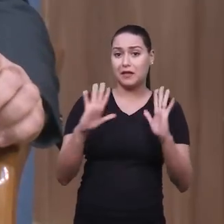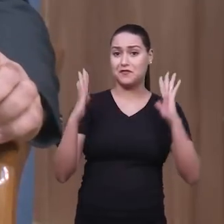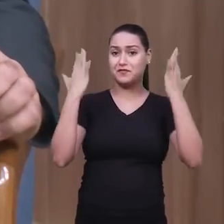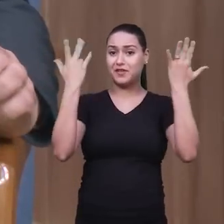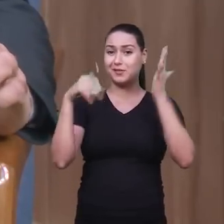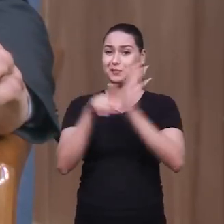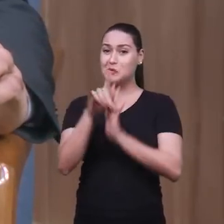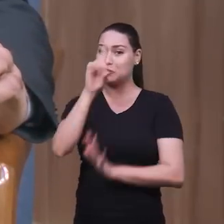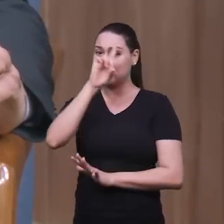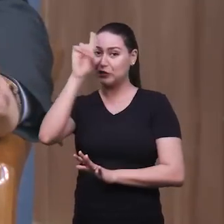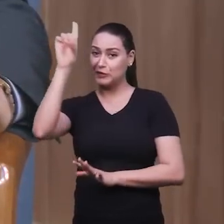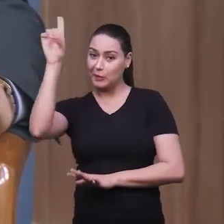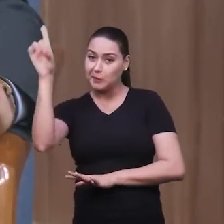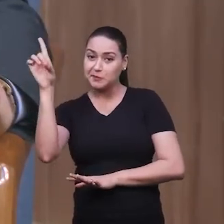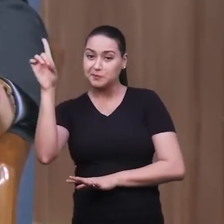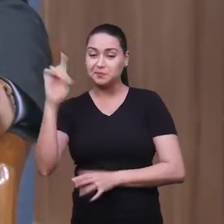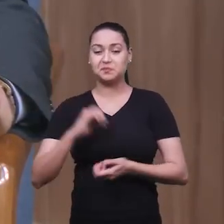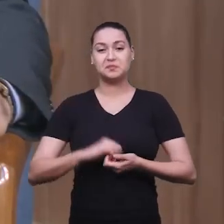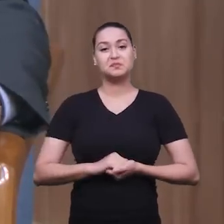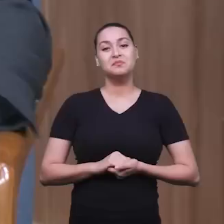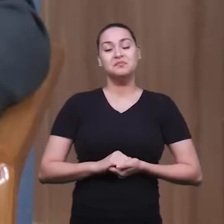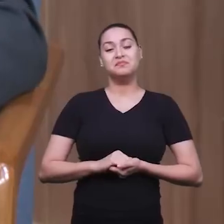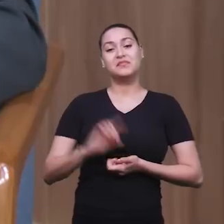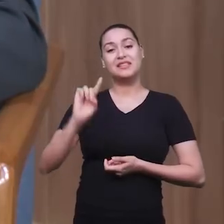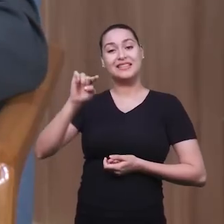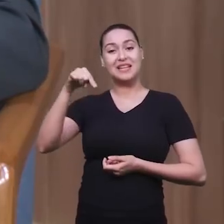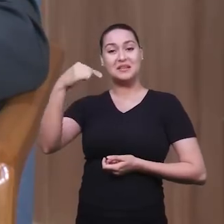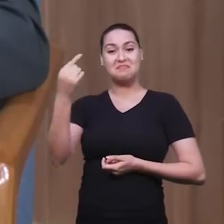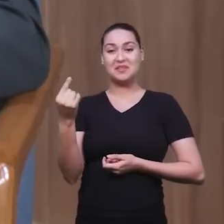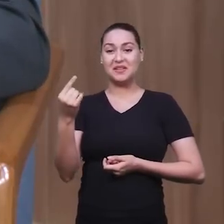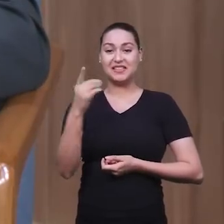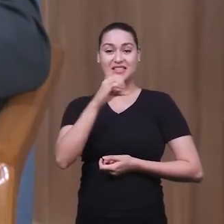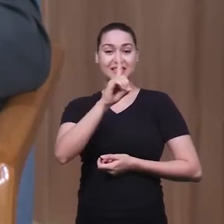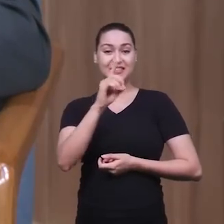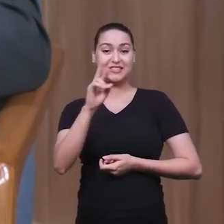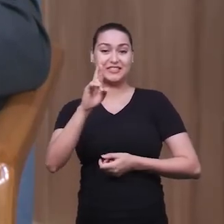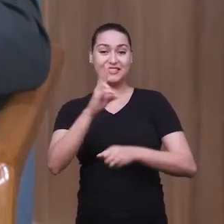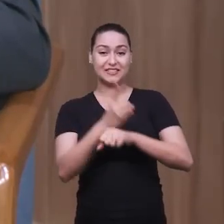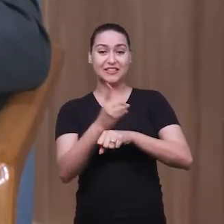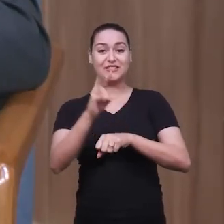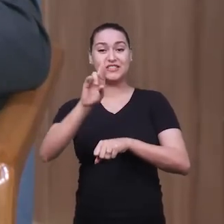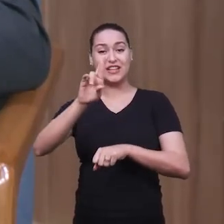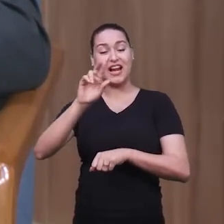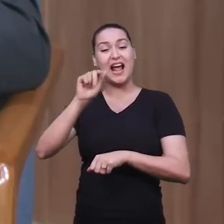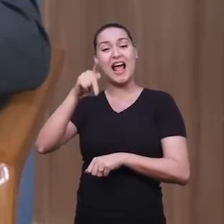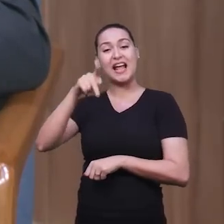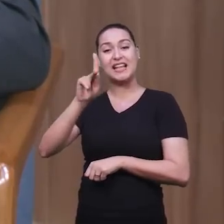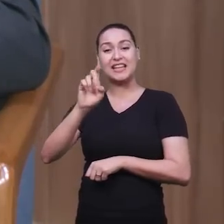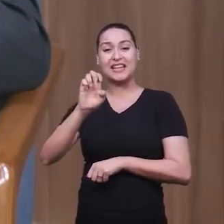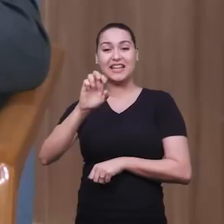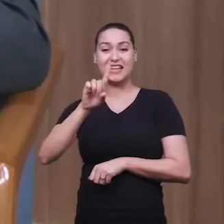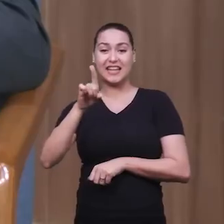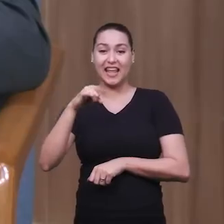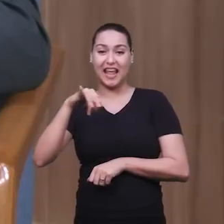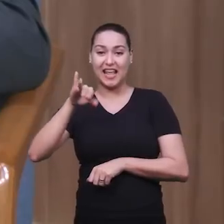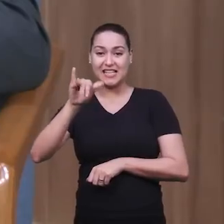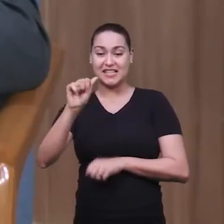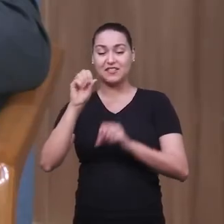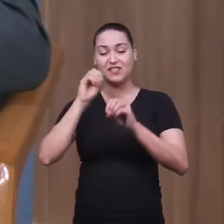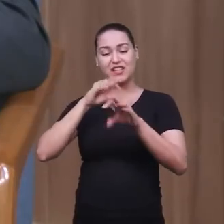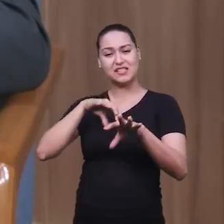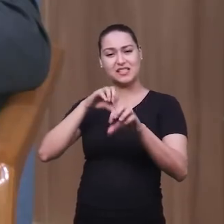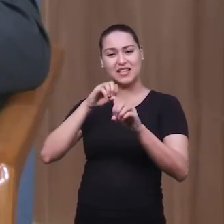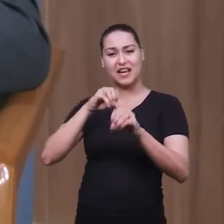de fora da festa de Deus. Logo após, no quadro Organização e Método, a doutora Késia Nunes falará sobre